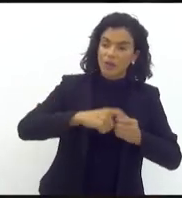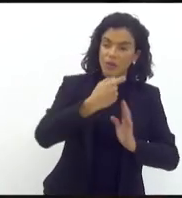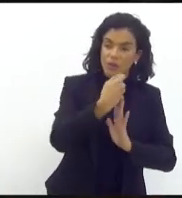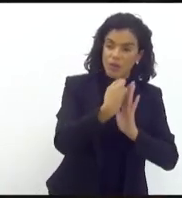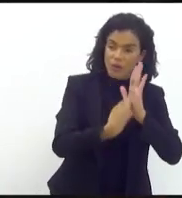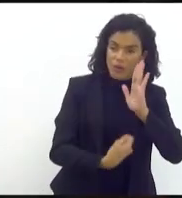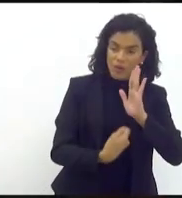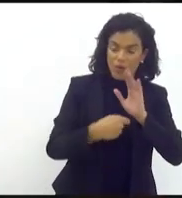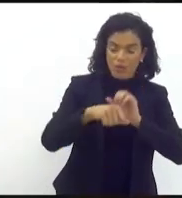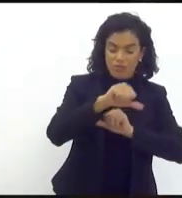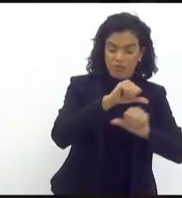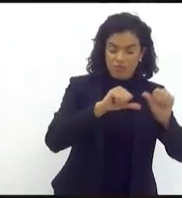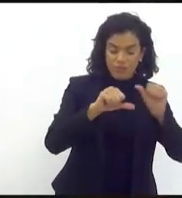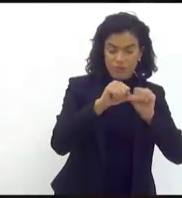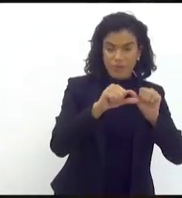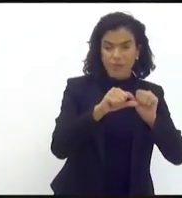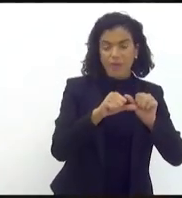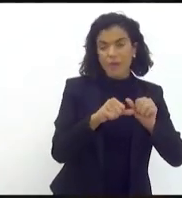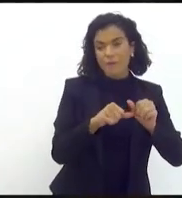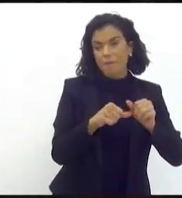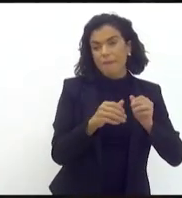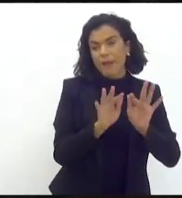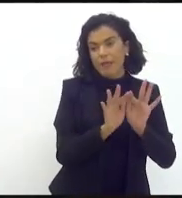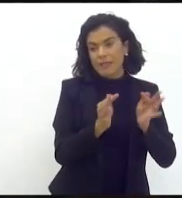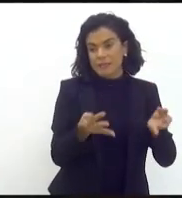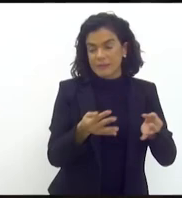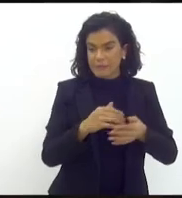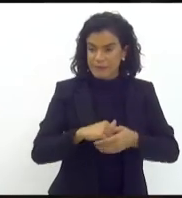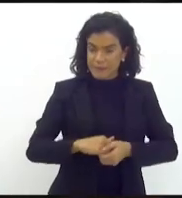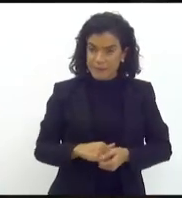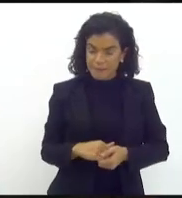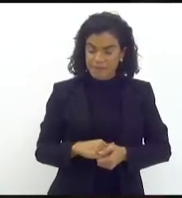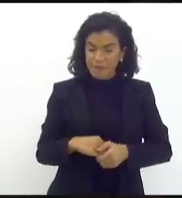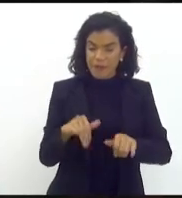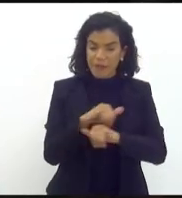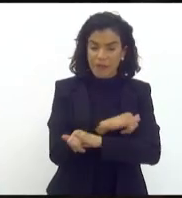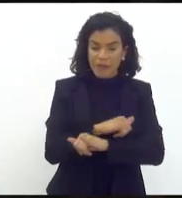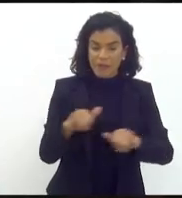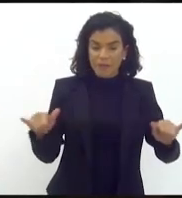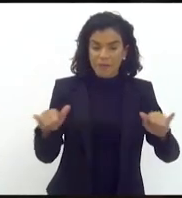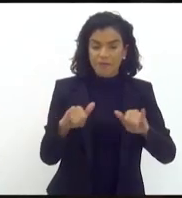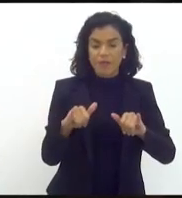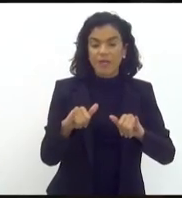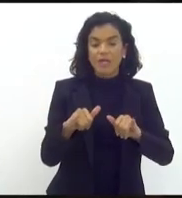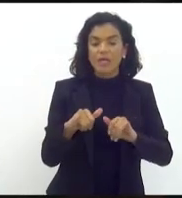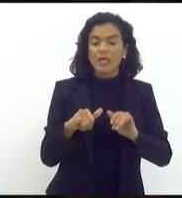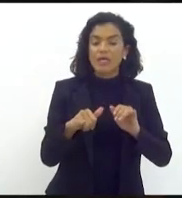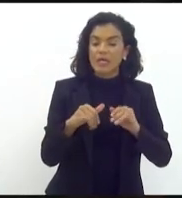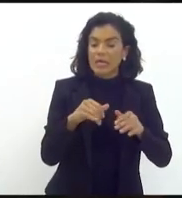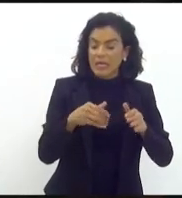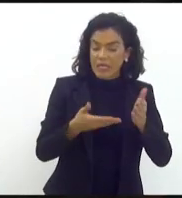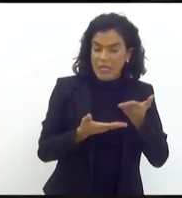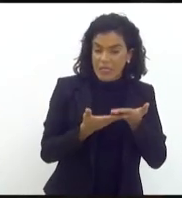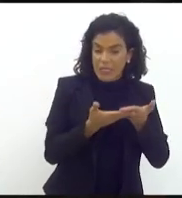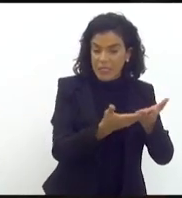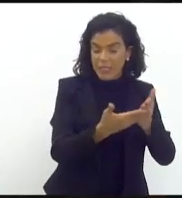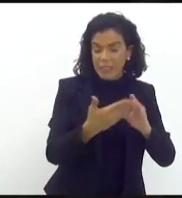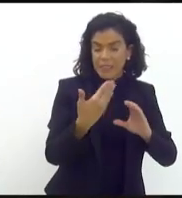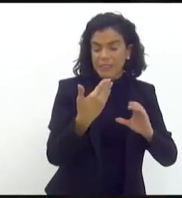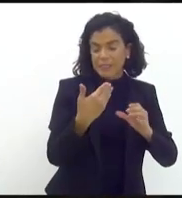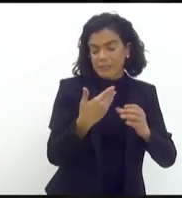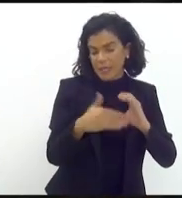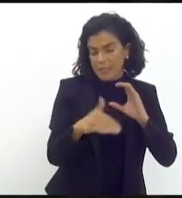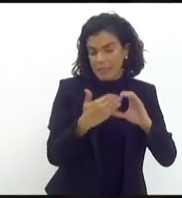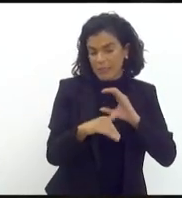para elaboração e indicação simples anuncio indicação Legislativa número 78